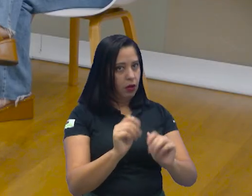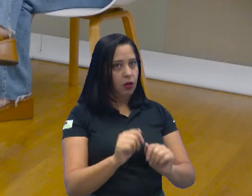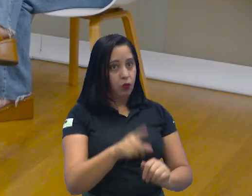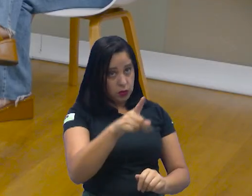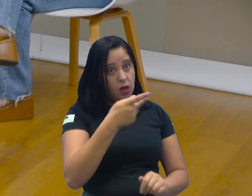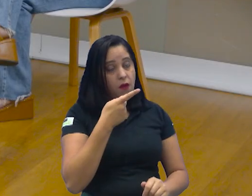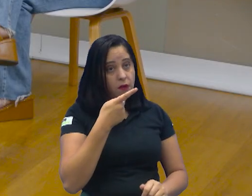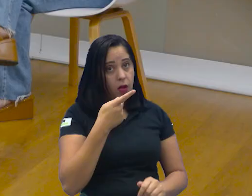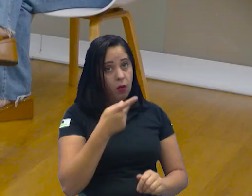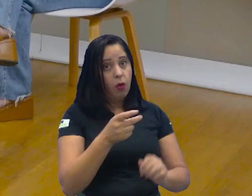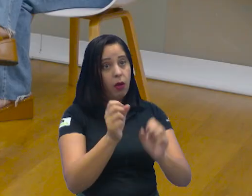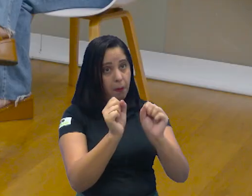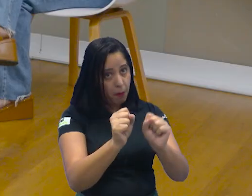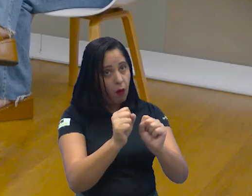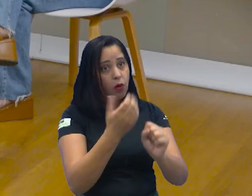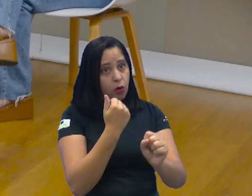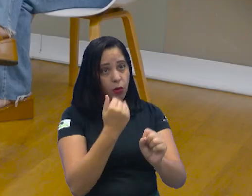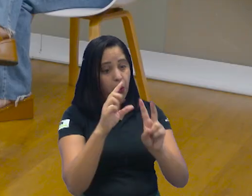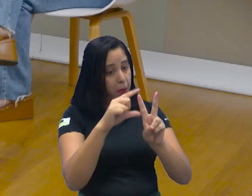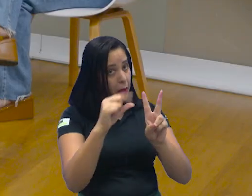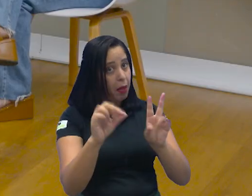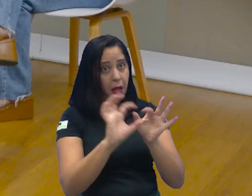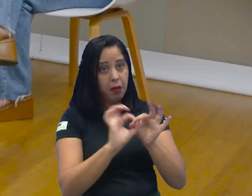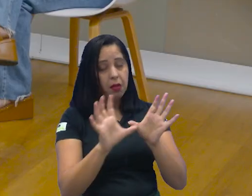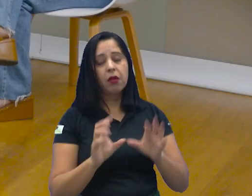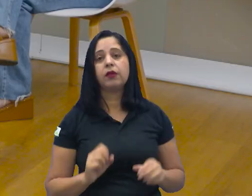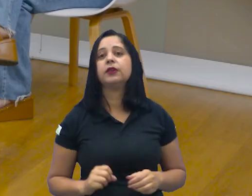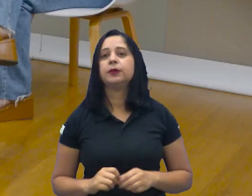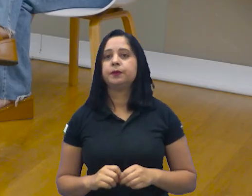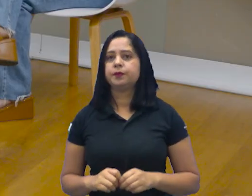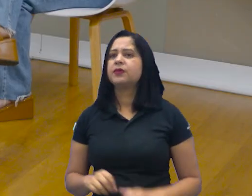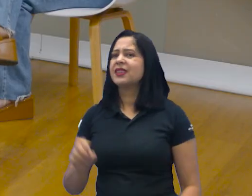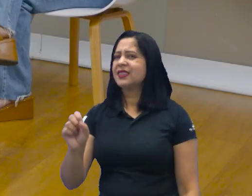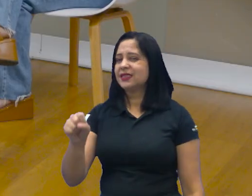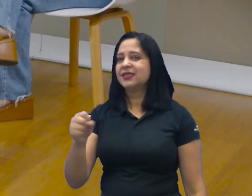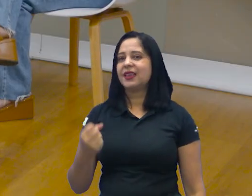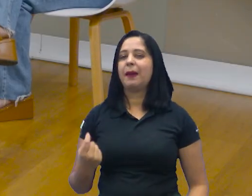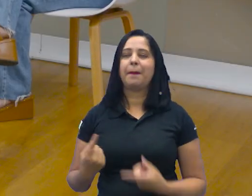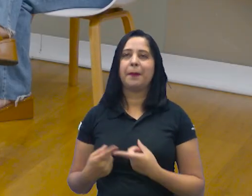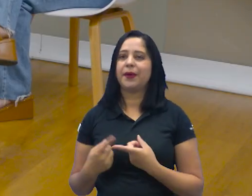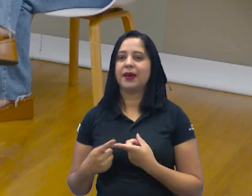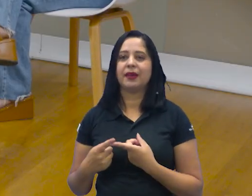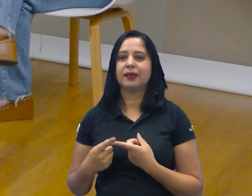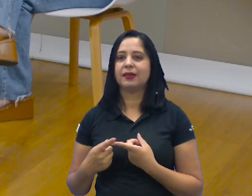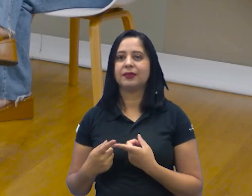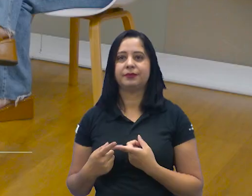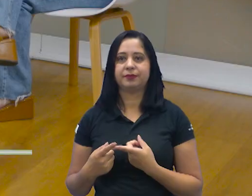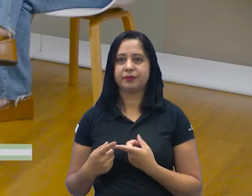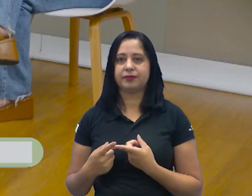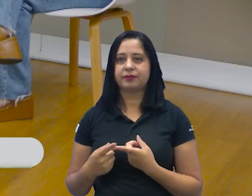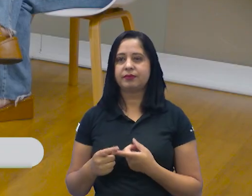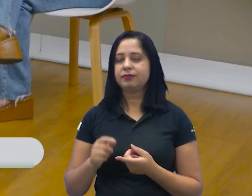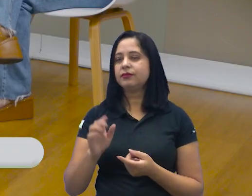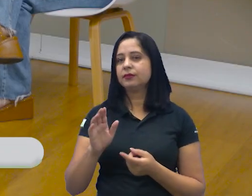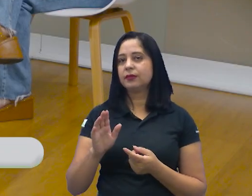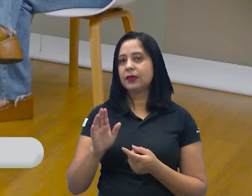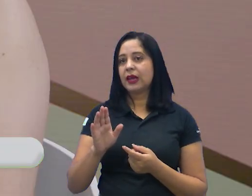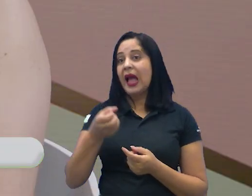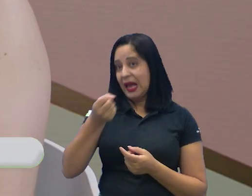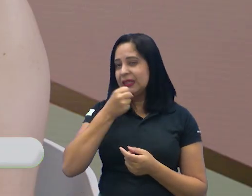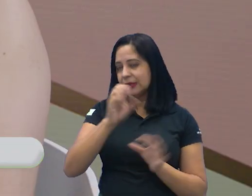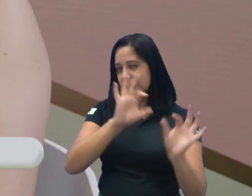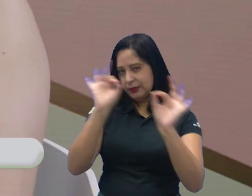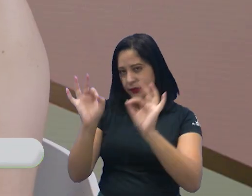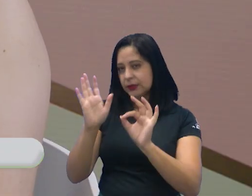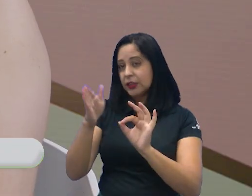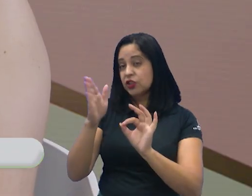você atende alguns atletas nesse sentido. Sim. É muito comum porque, na realidade, como também foi dito na nossa entrevista que